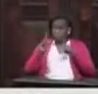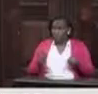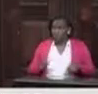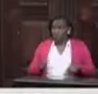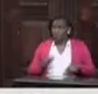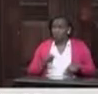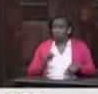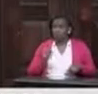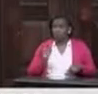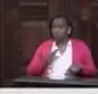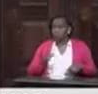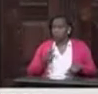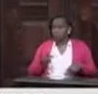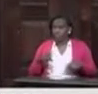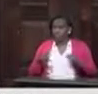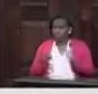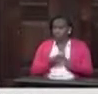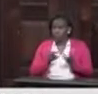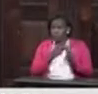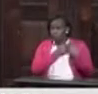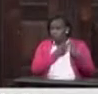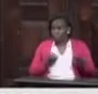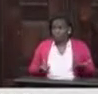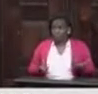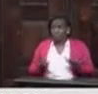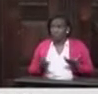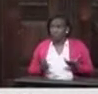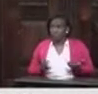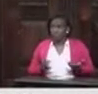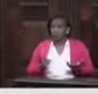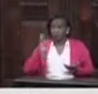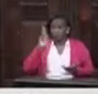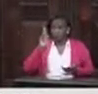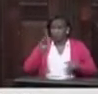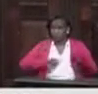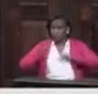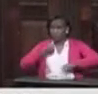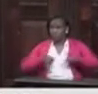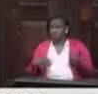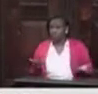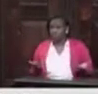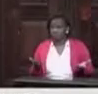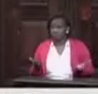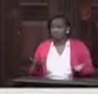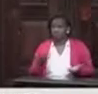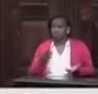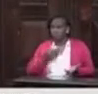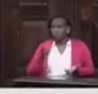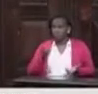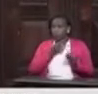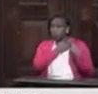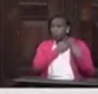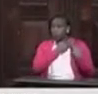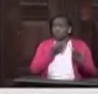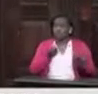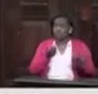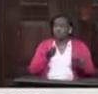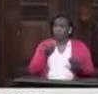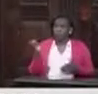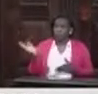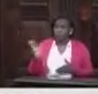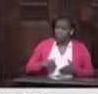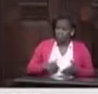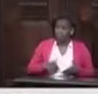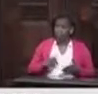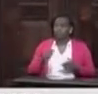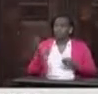a gestão, que não é responsável pela gestão, seja responsável por